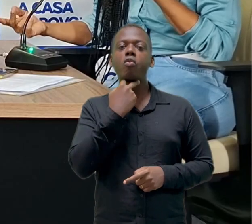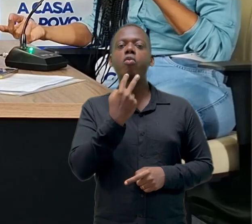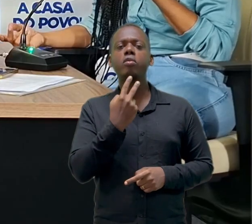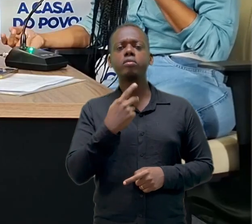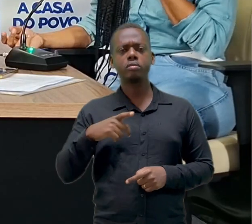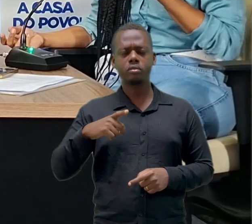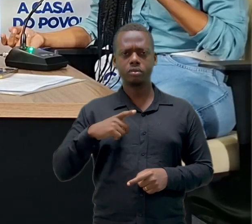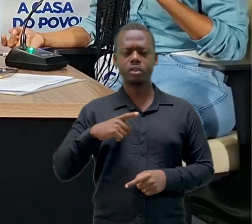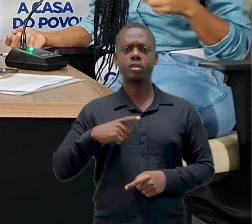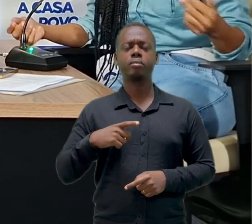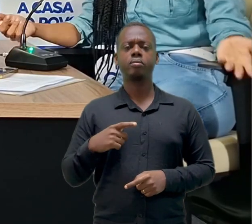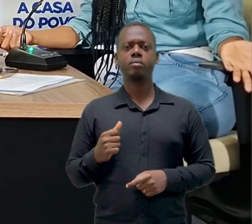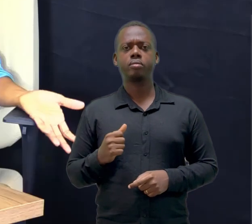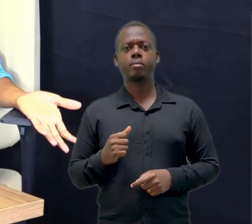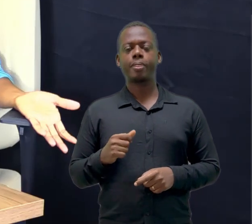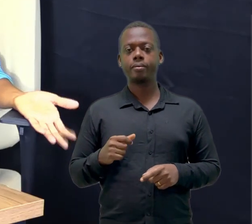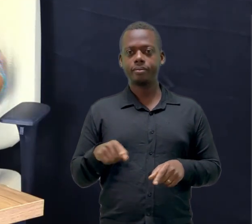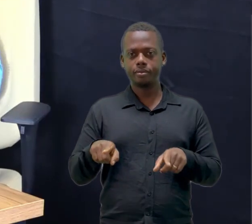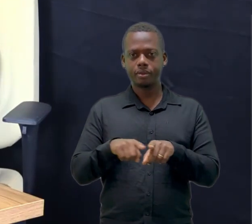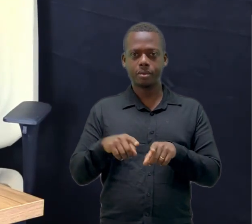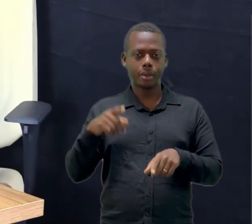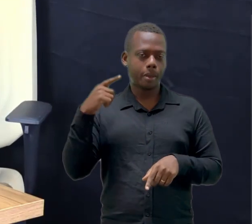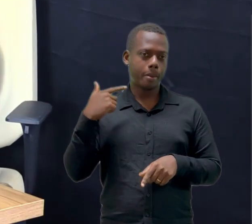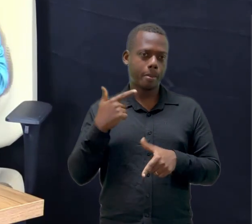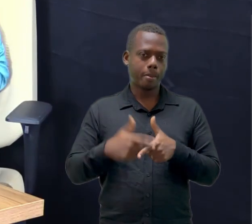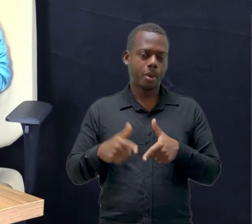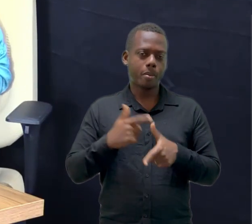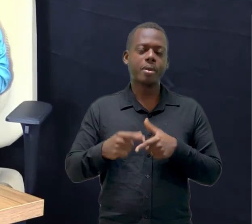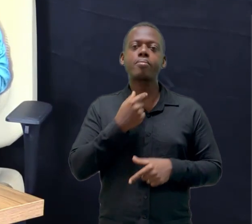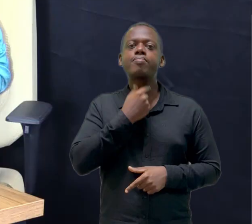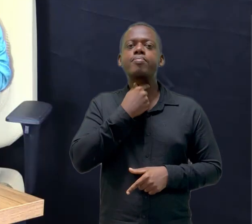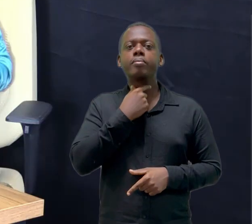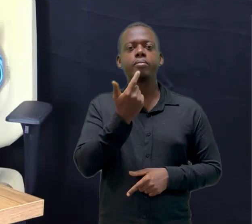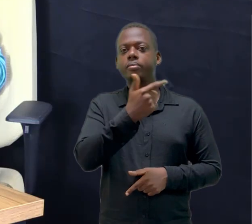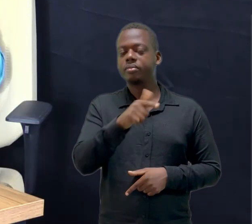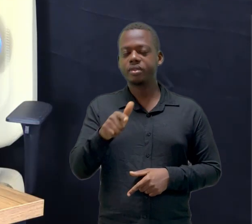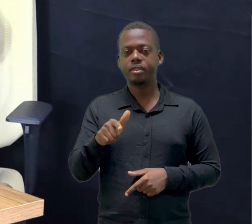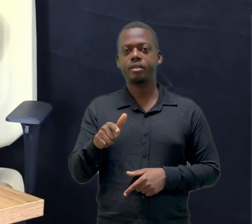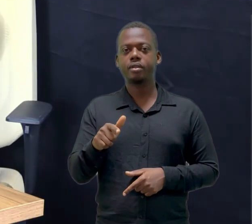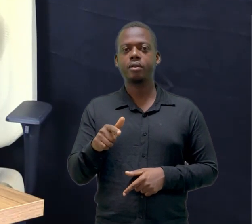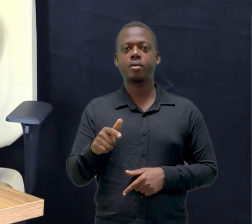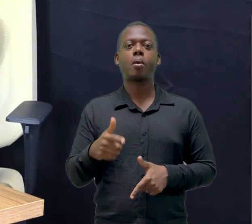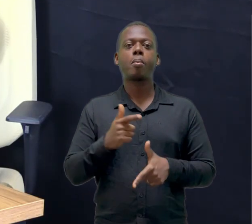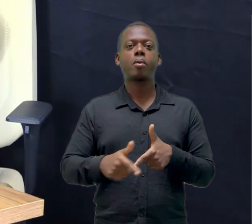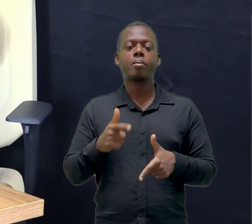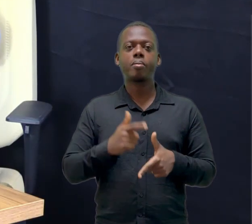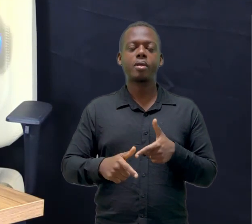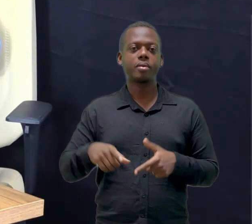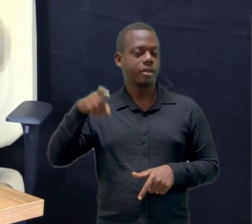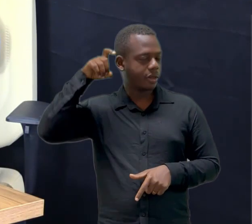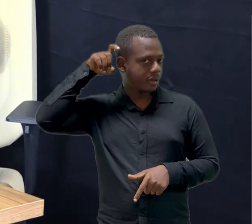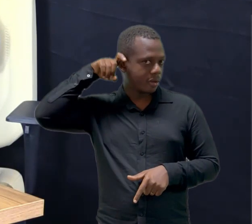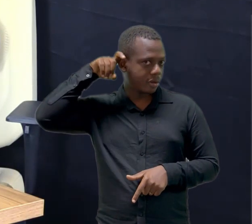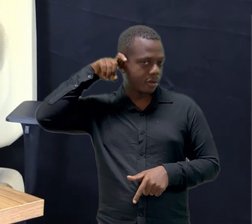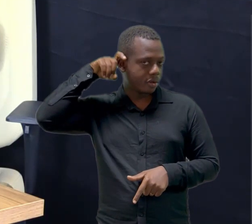som. Sim. Ele tem som. E ele não tem nenhum problema nas cordas vocais dele, né? Então, a questão dele é no